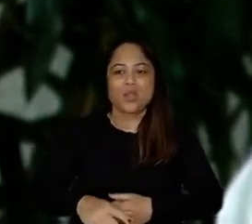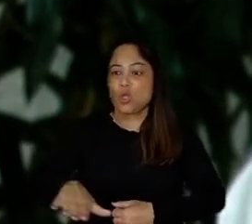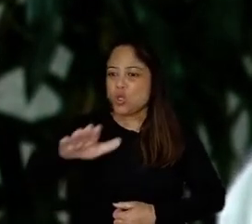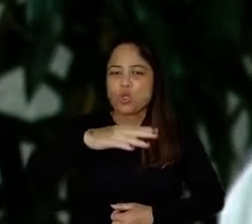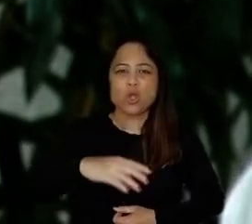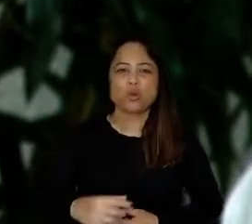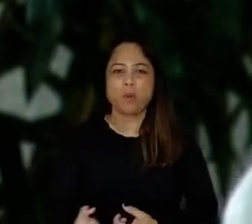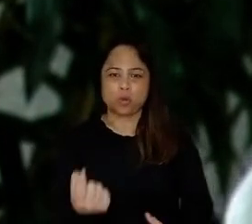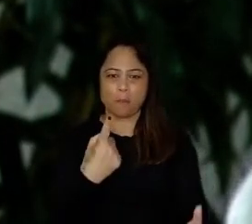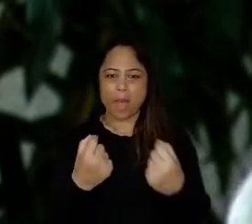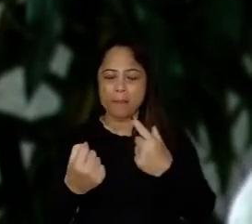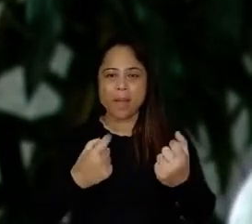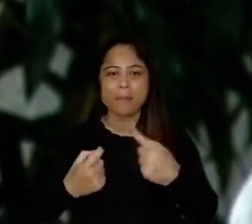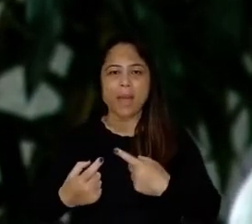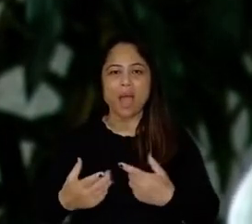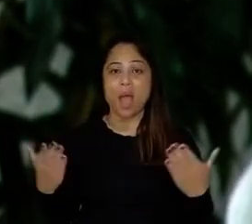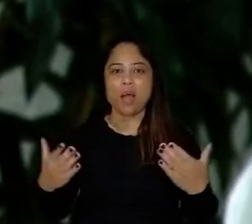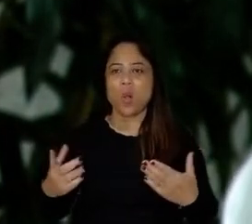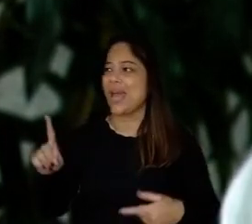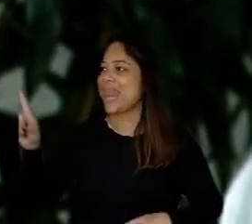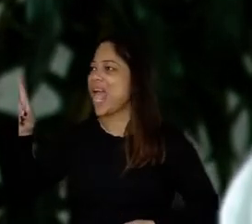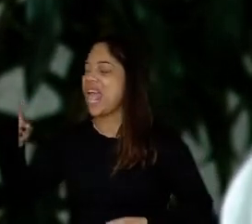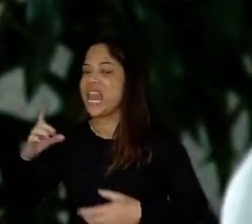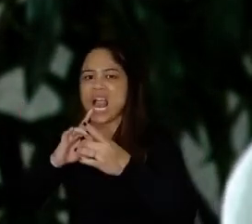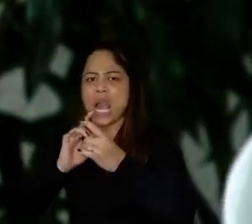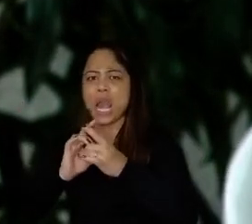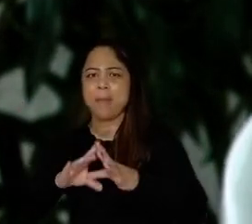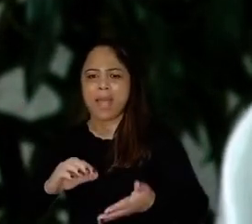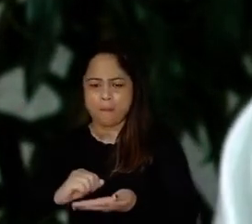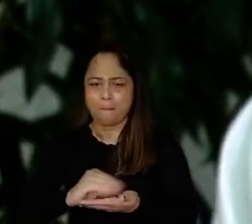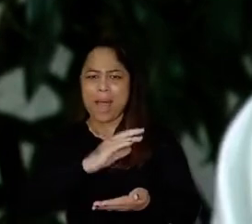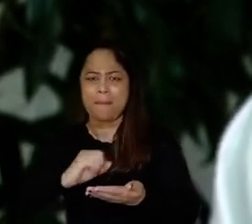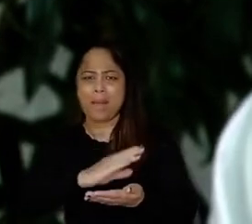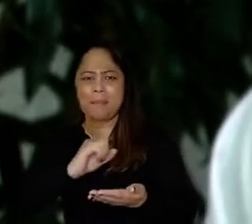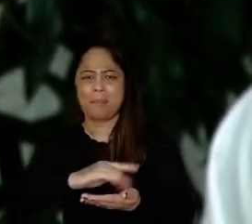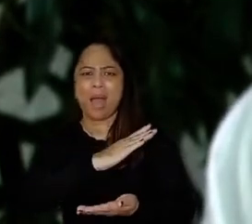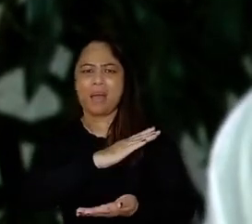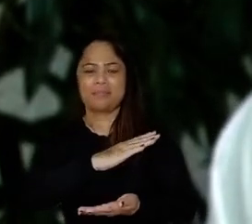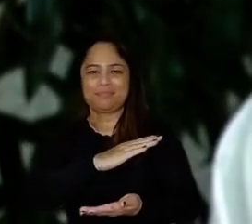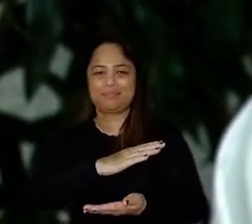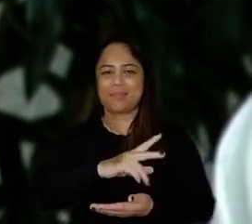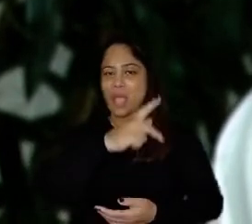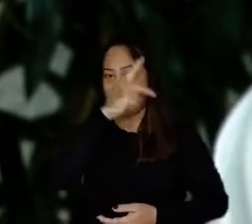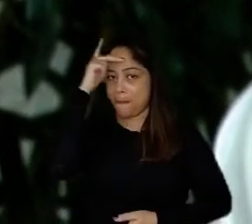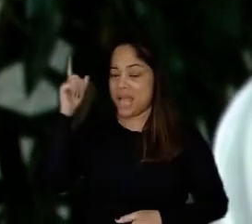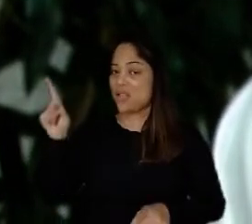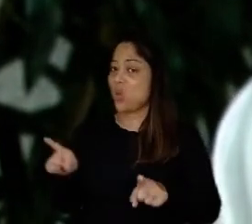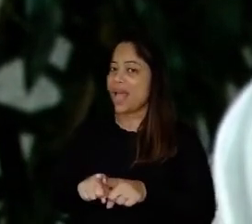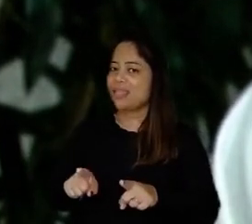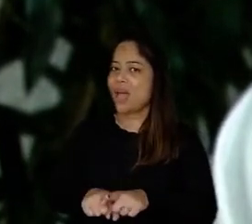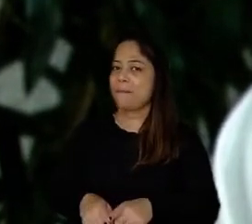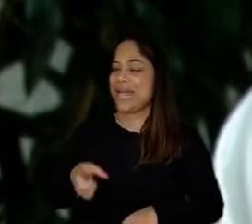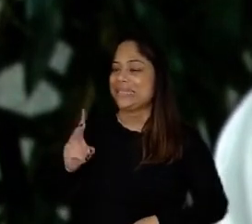agora. Vai orando, vai orando. O Senhor quer libertar. Muitas pessoas sendo libertas de espírito de confusão,